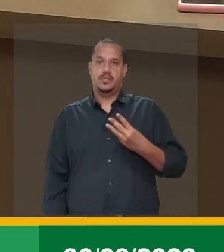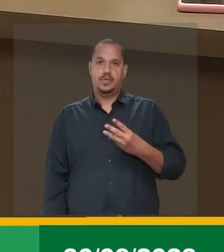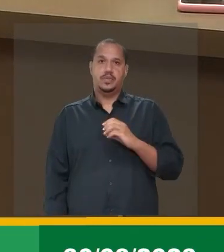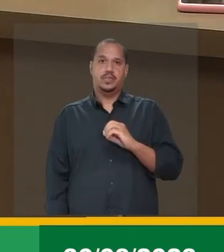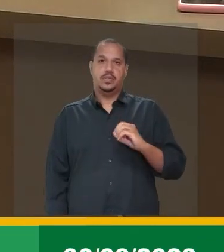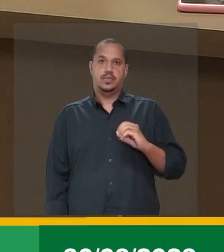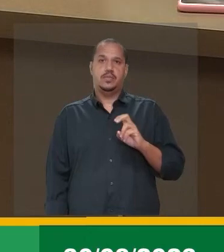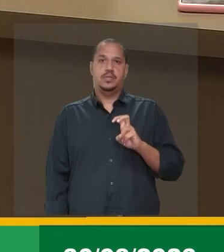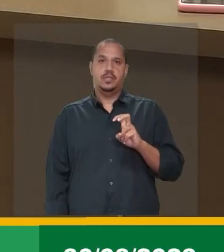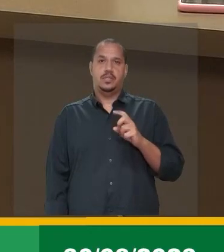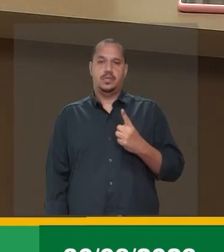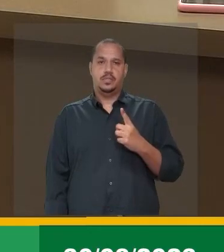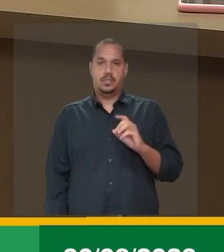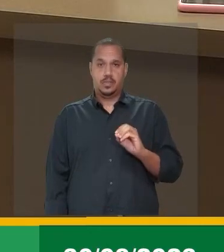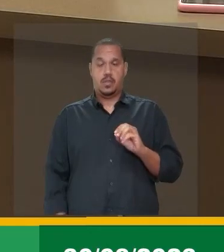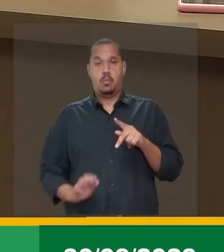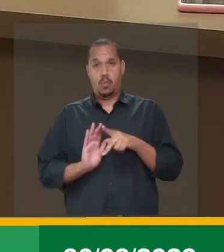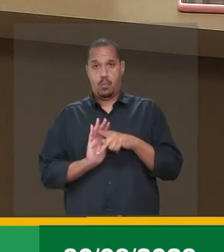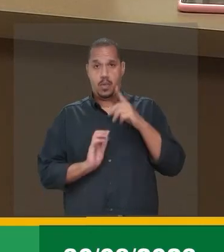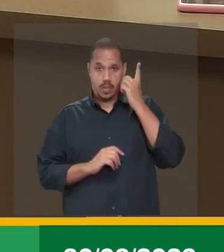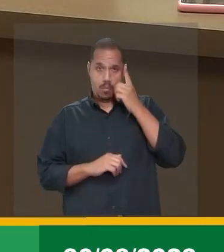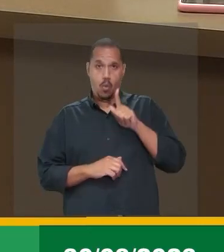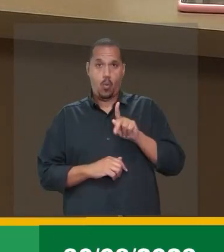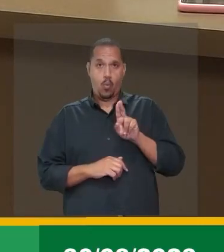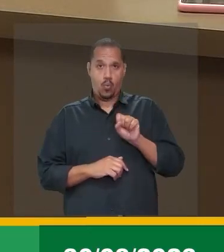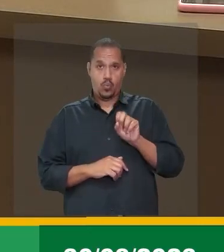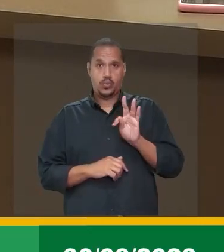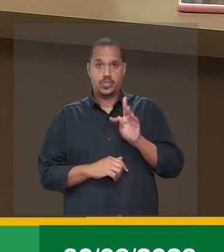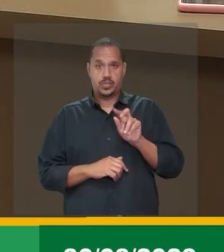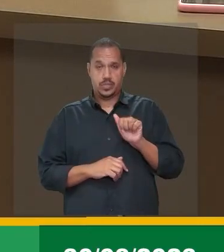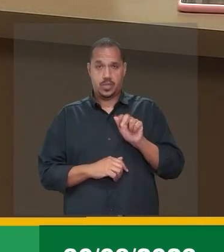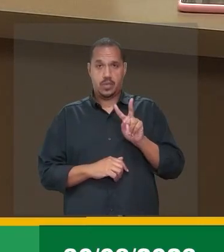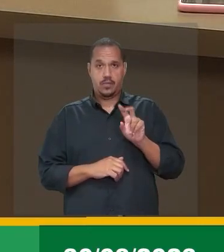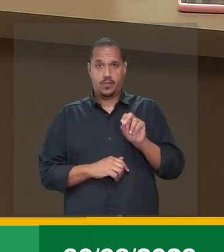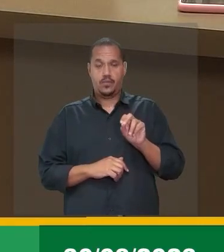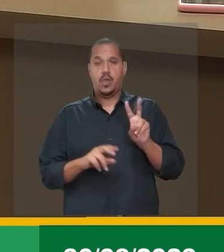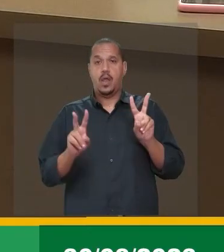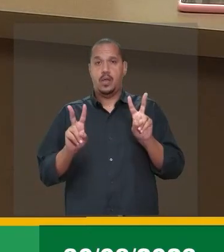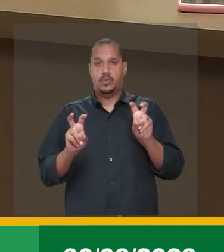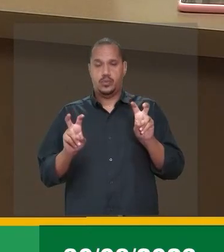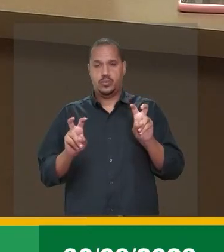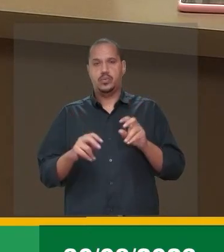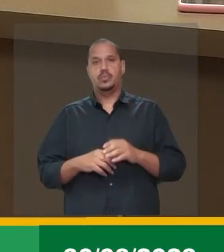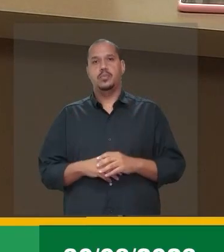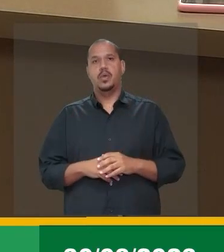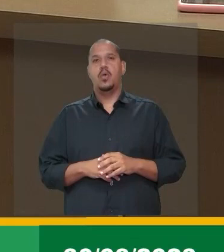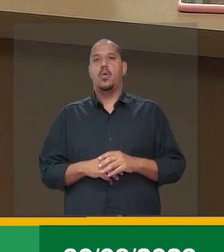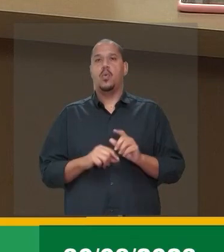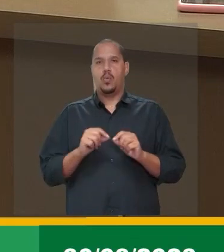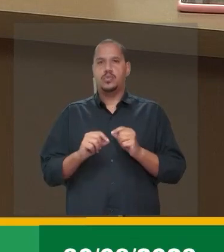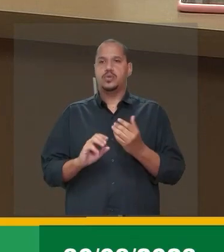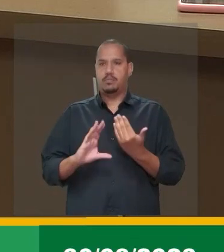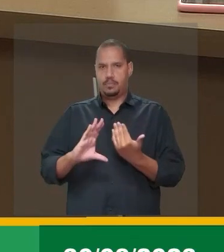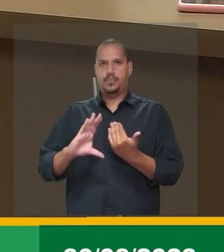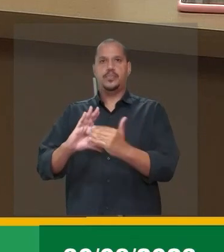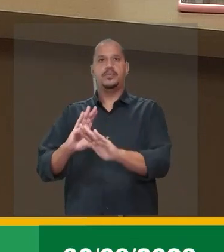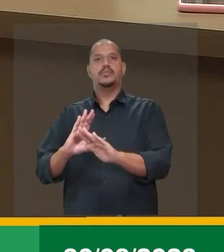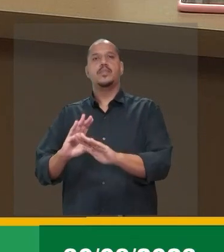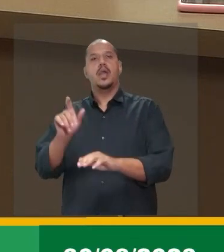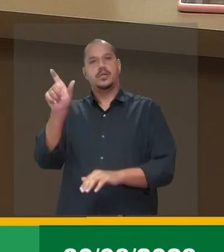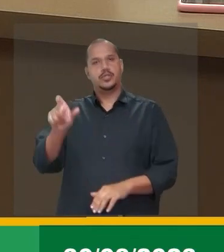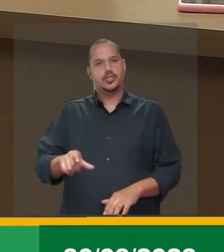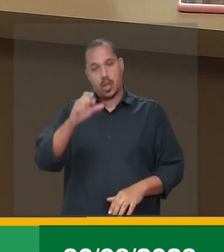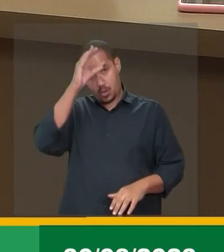e autoria do deputado Gustavo César dispõe sobre a notificação eletrônica aos consumidores sobre interrupção